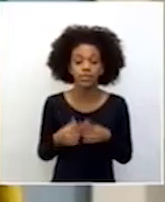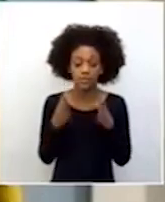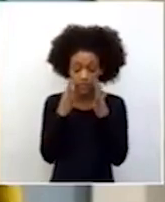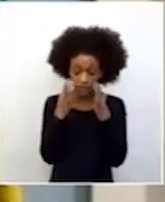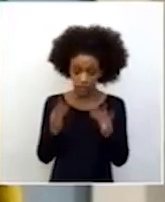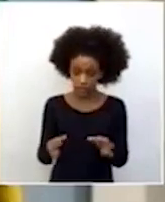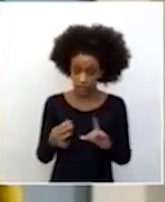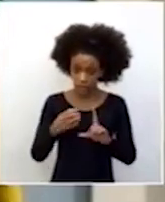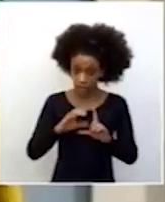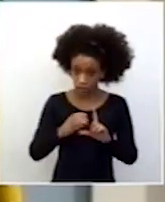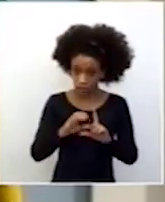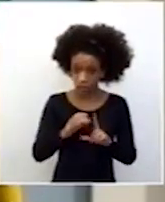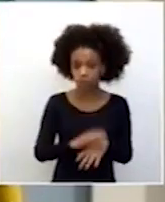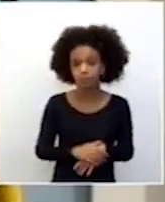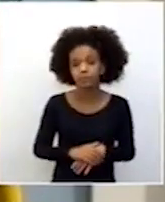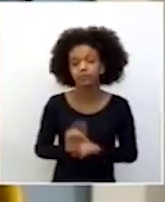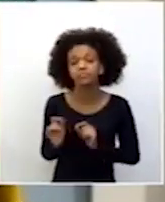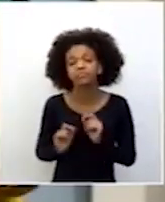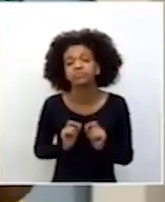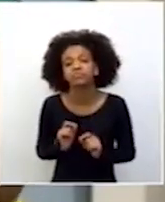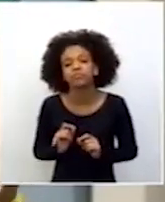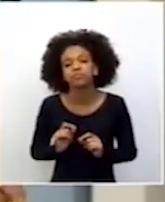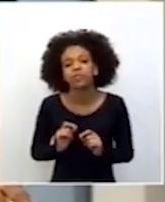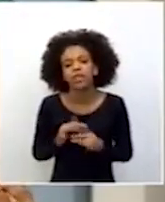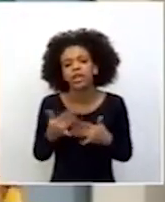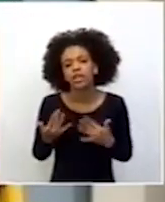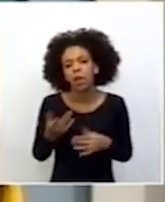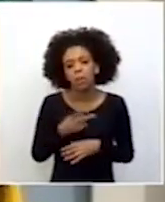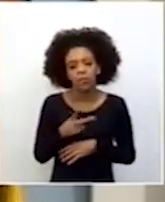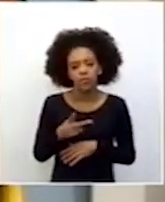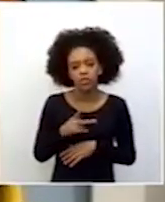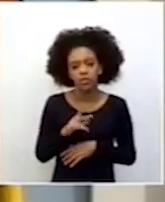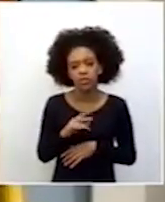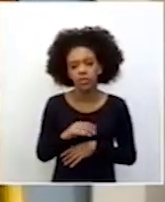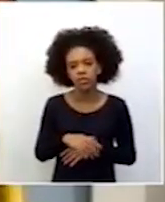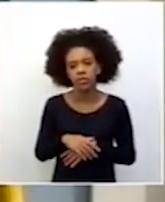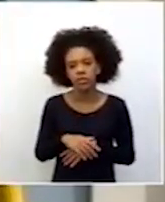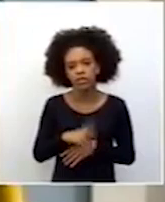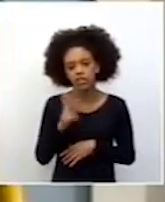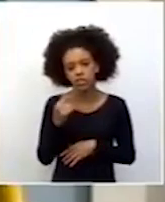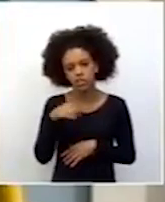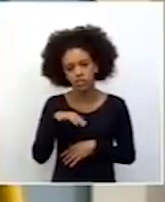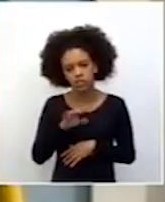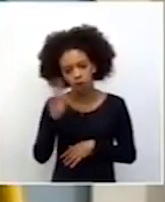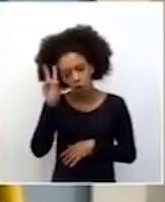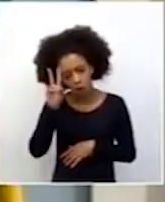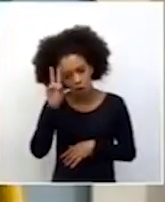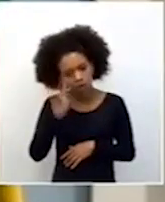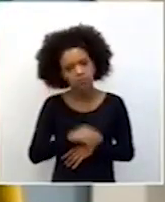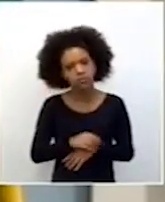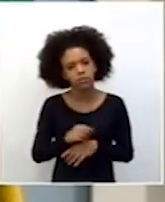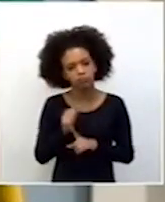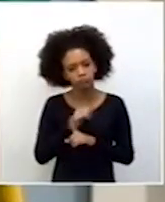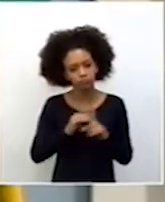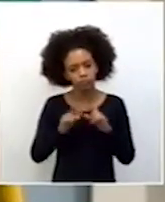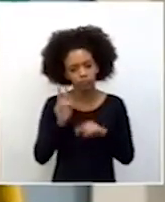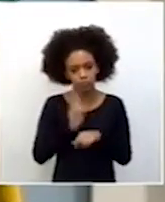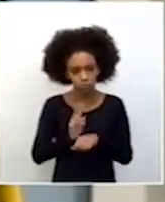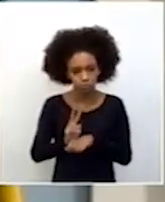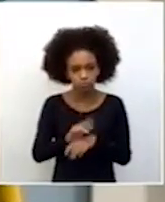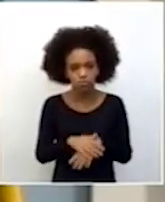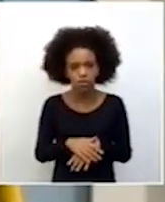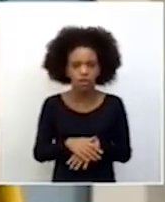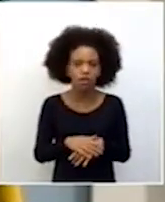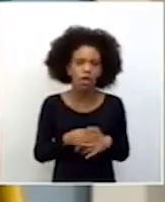da charge é que algo que um professor de história, sociologia ou geografia poderia demorar 2